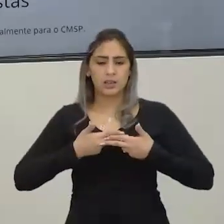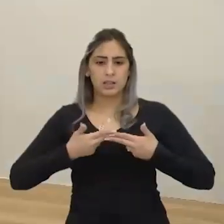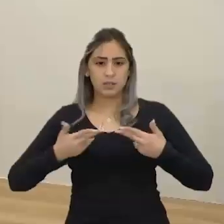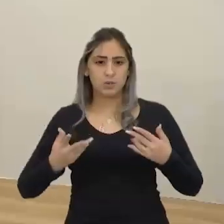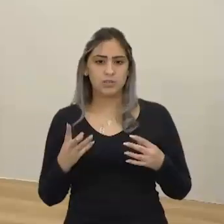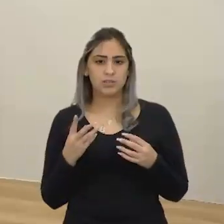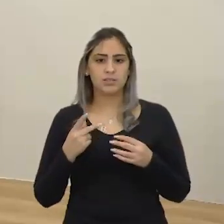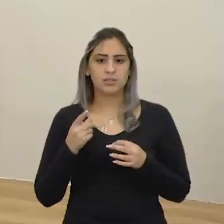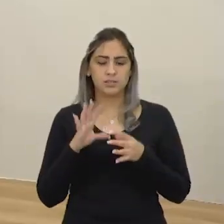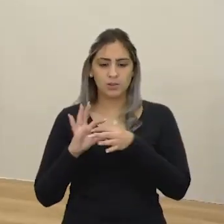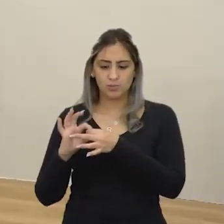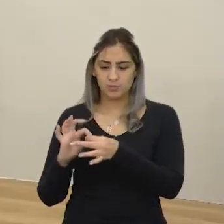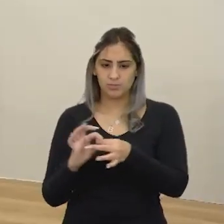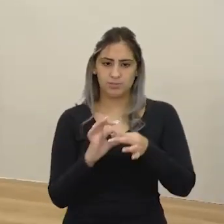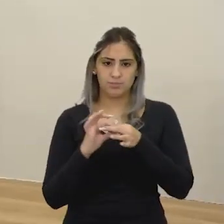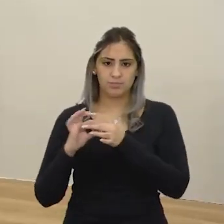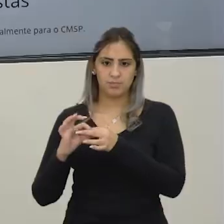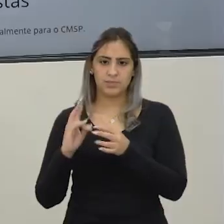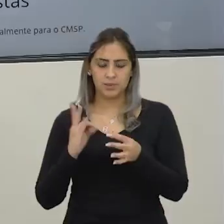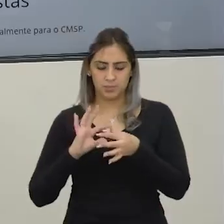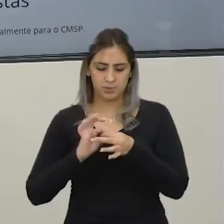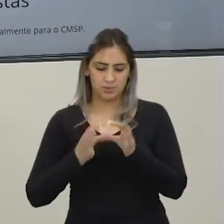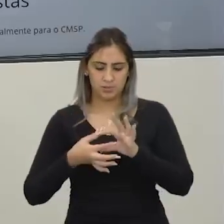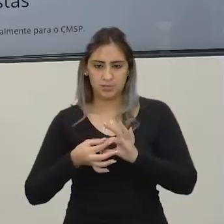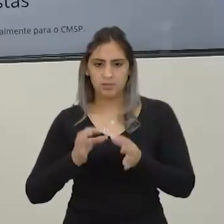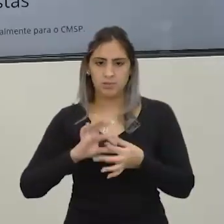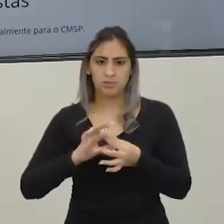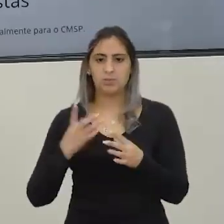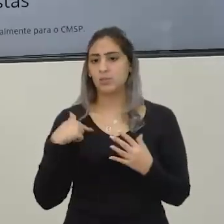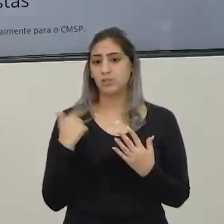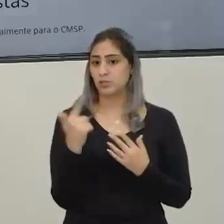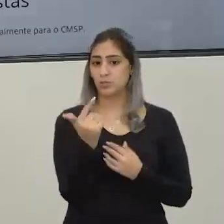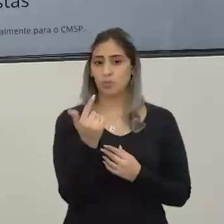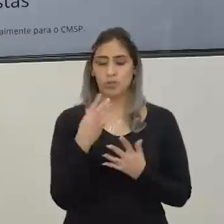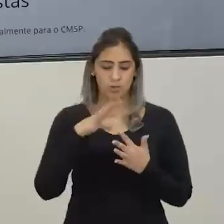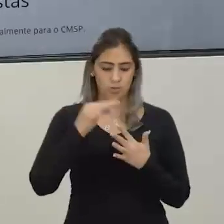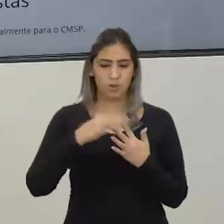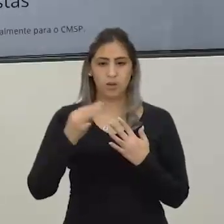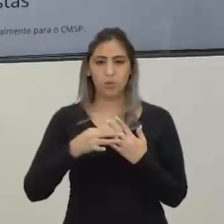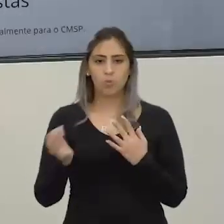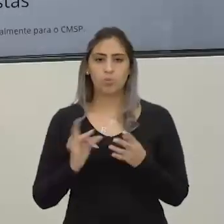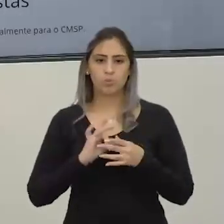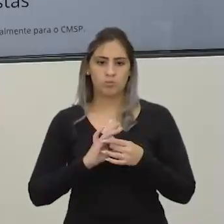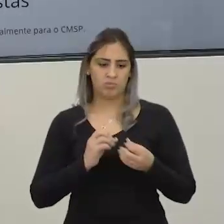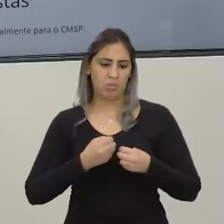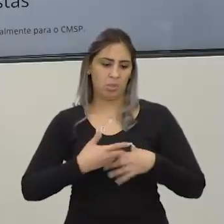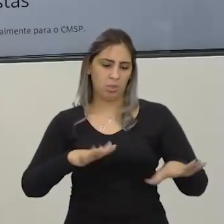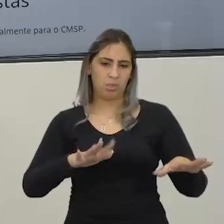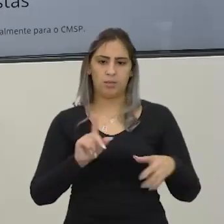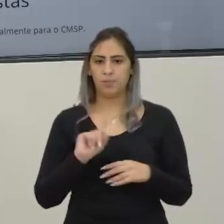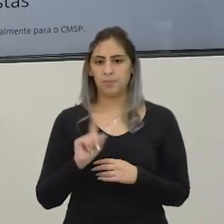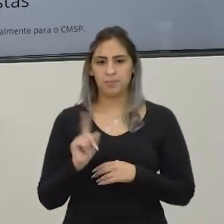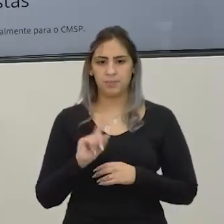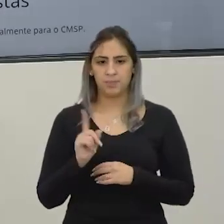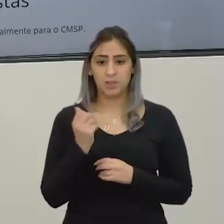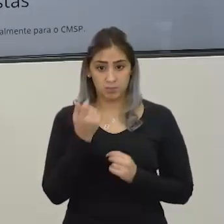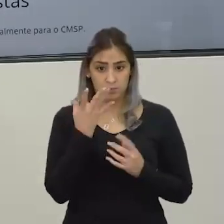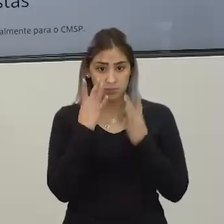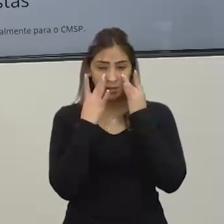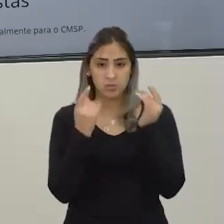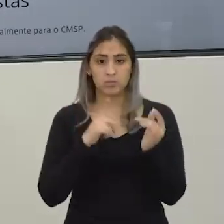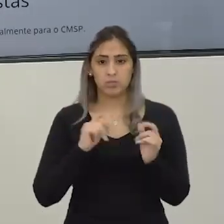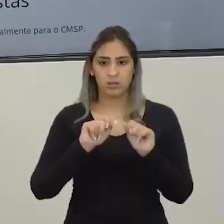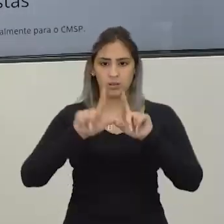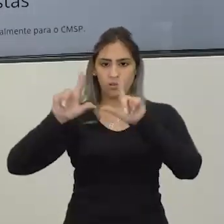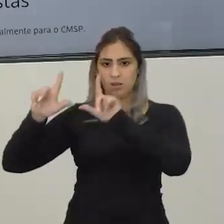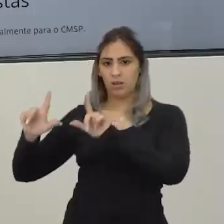conectadas entre si, Sim. né? A gente não tem aí os conteúdos soltos. Então, olha, se você prestar atenção aí, tá na tela para vocês. O